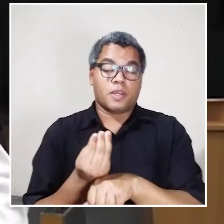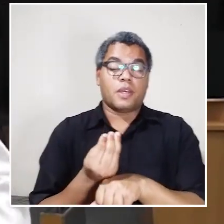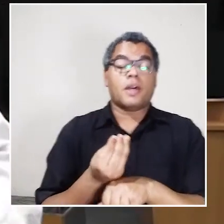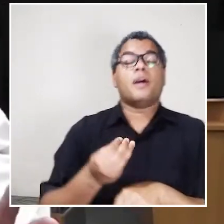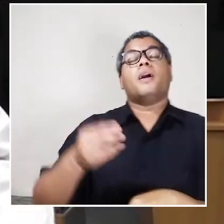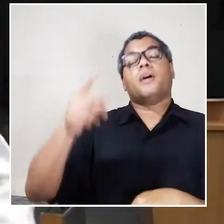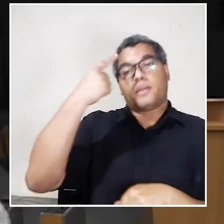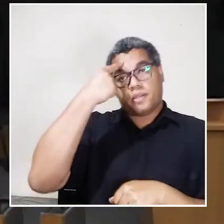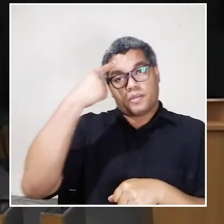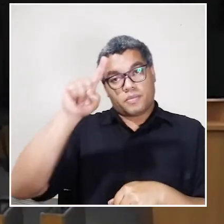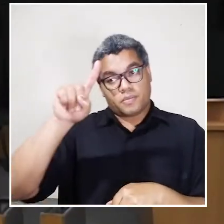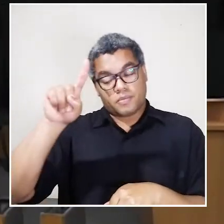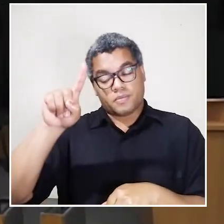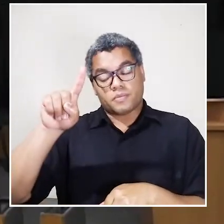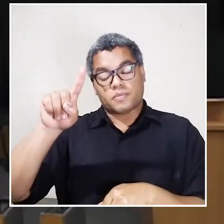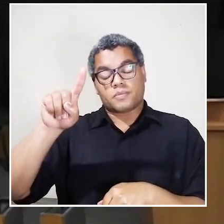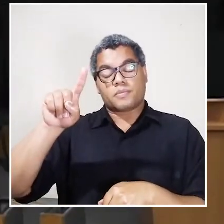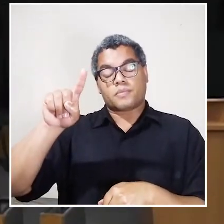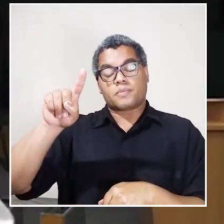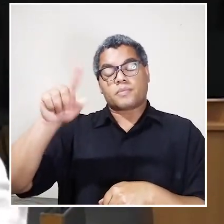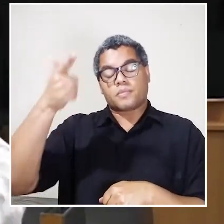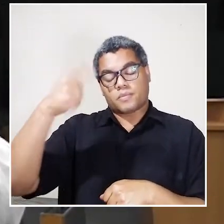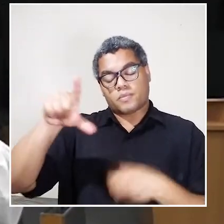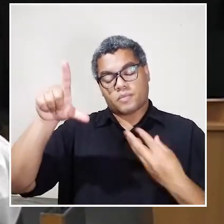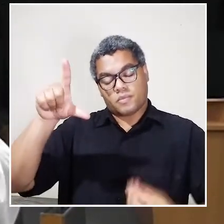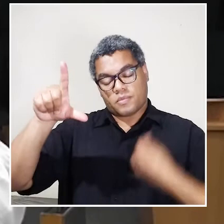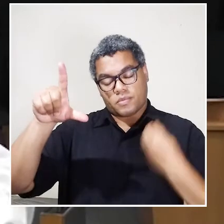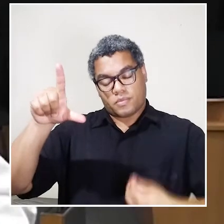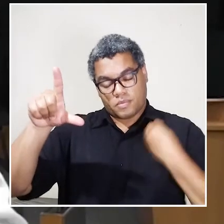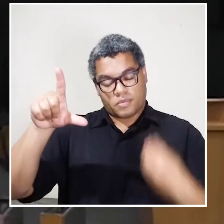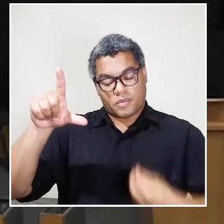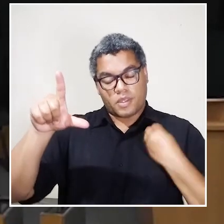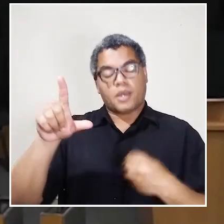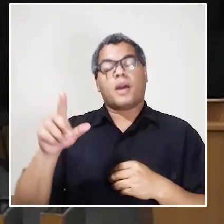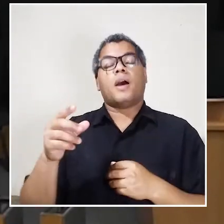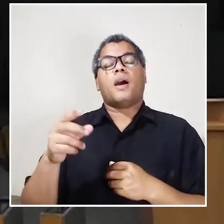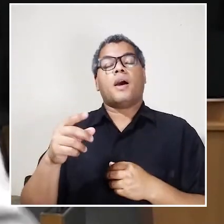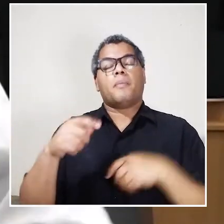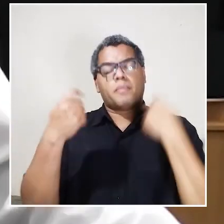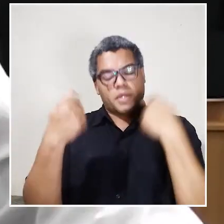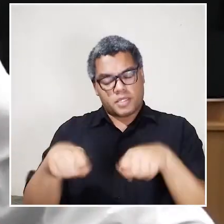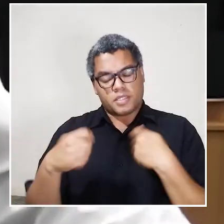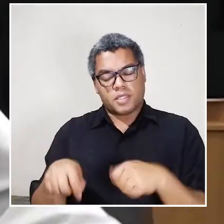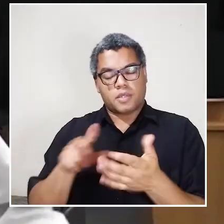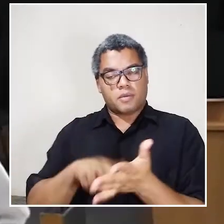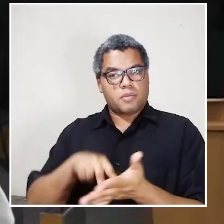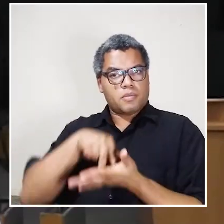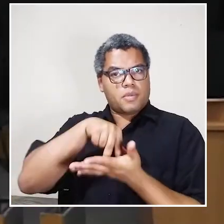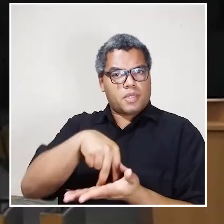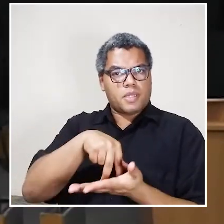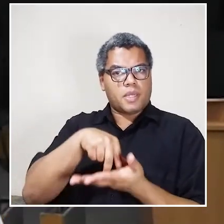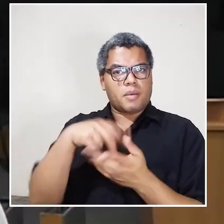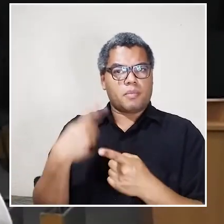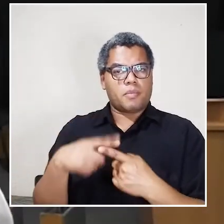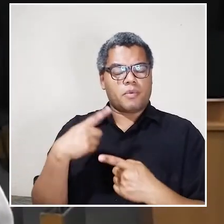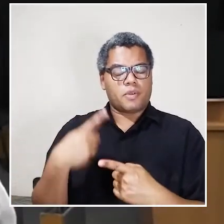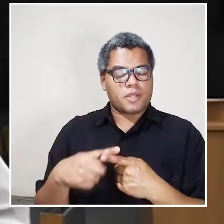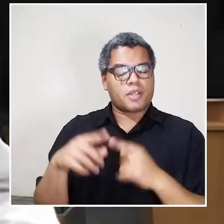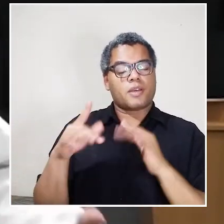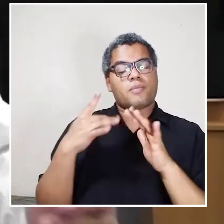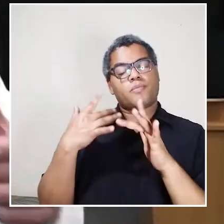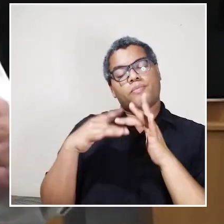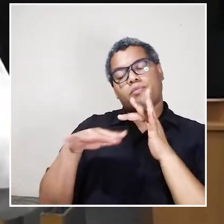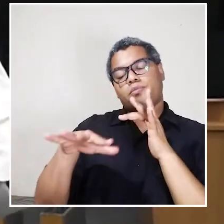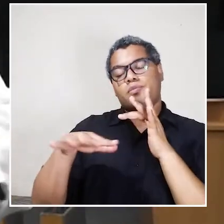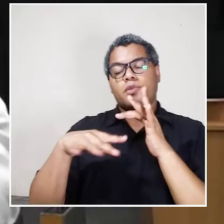de vista. Por quê? Porque chega a ser tentador o uso das mídias digitais,